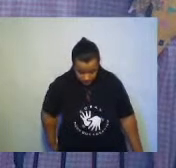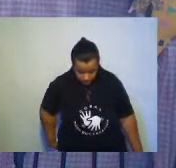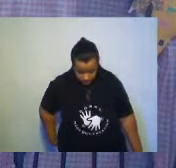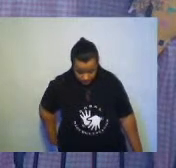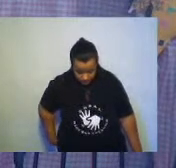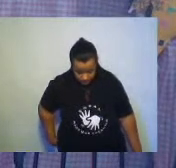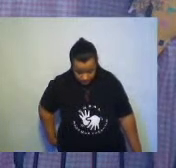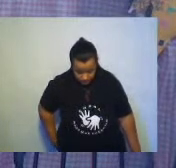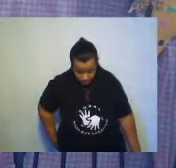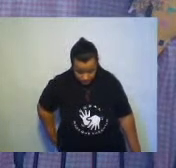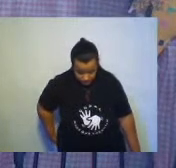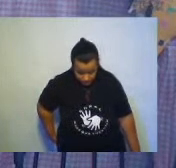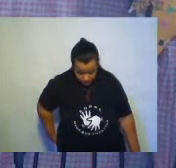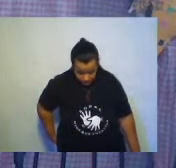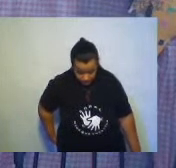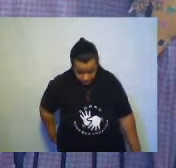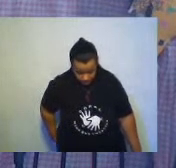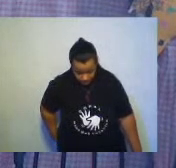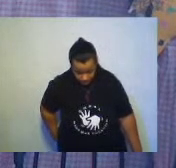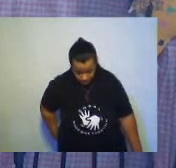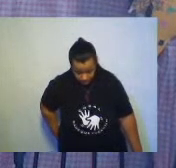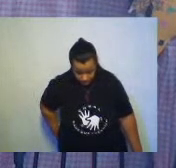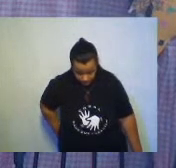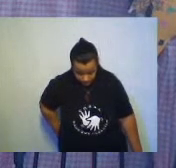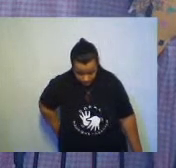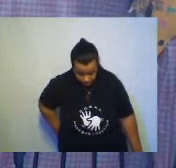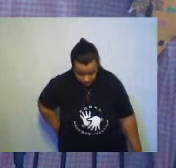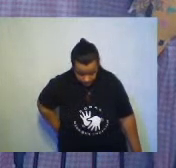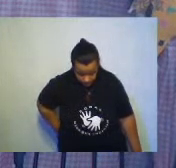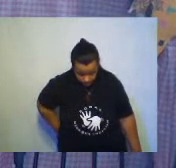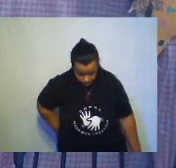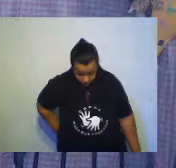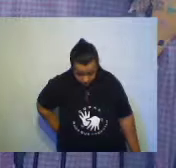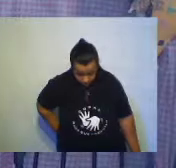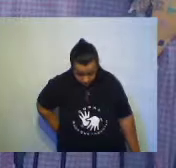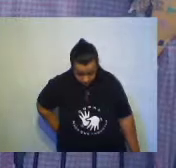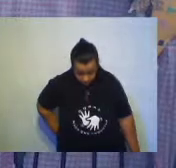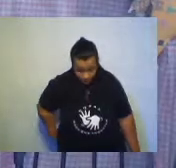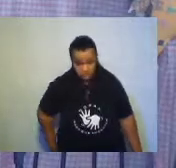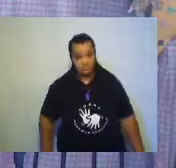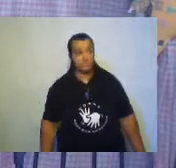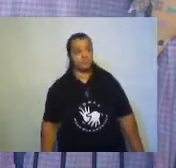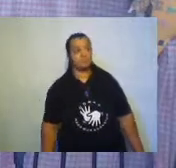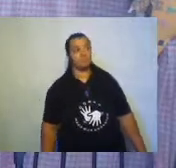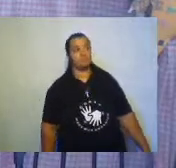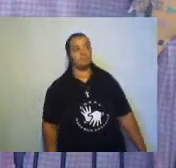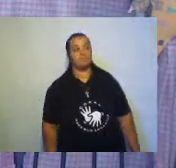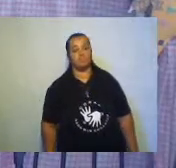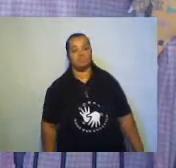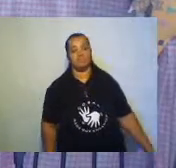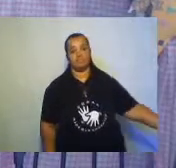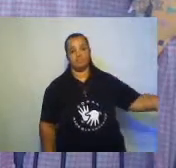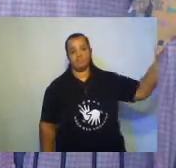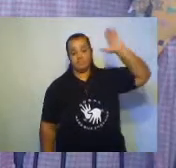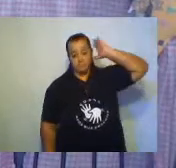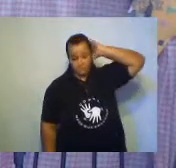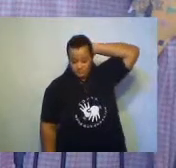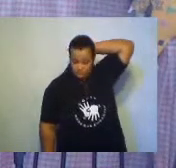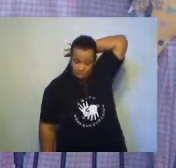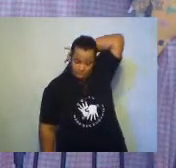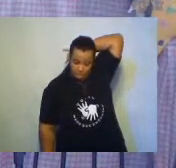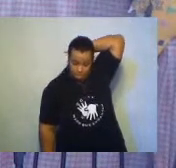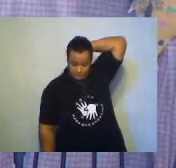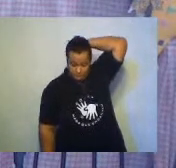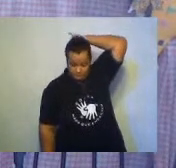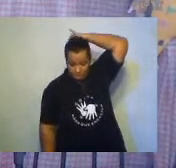por trás, aqui tem uma galera boa aqui ajudando e fazendo acontecer aqui, hein? Muito obrigado. Olha, Rafael, estrutura show de bola, eu estava acompanhando de